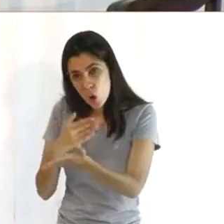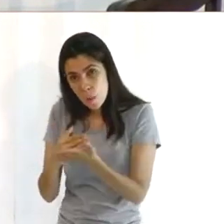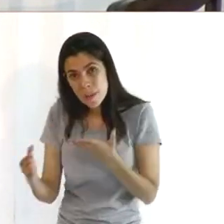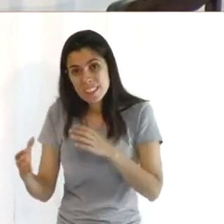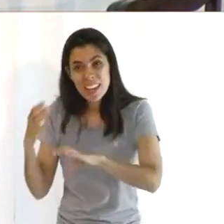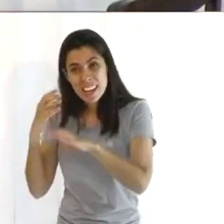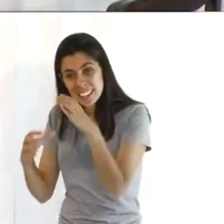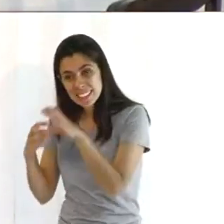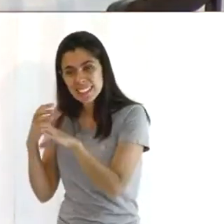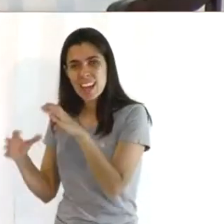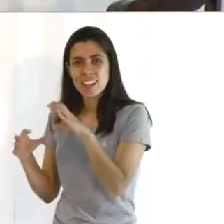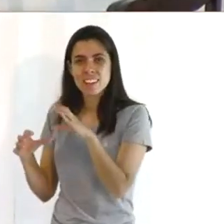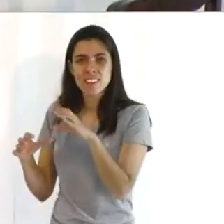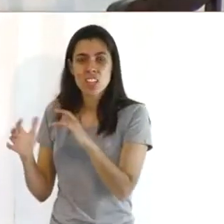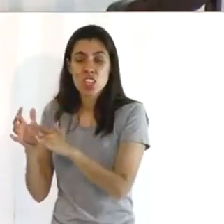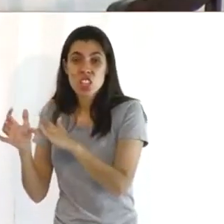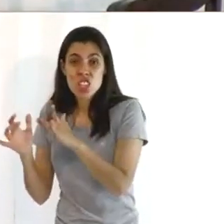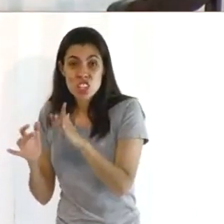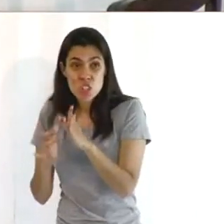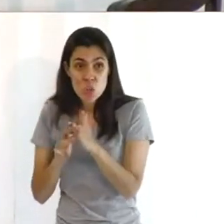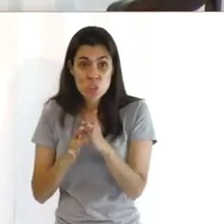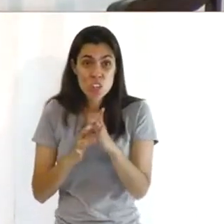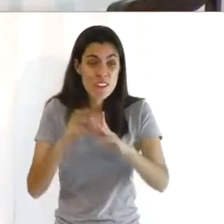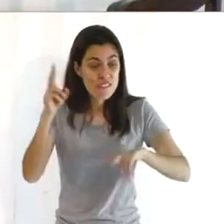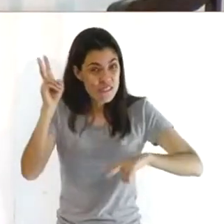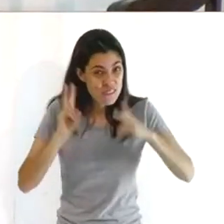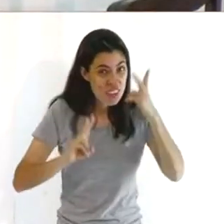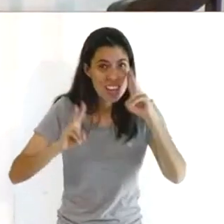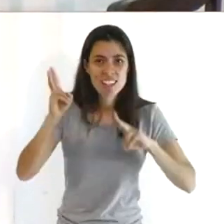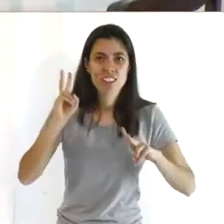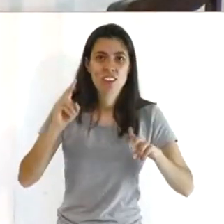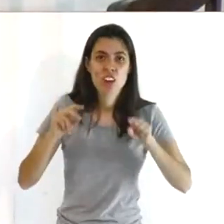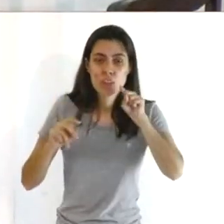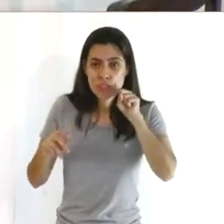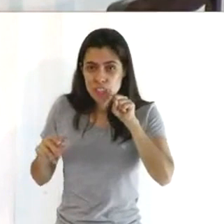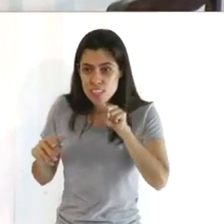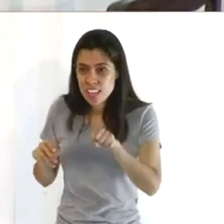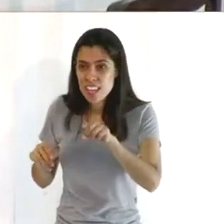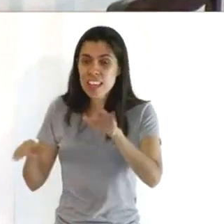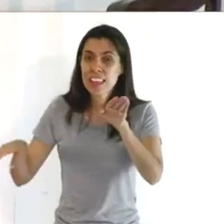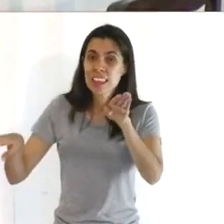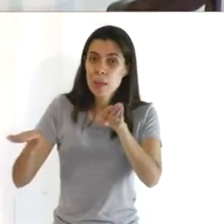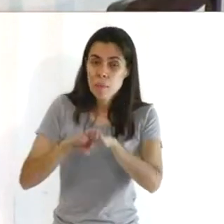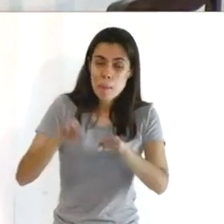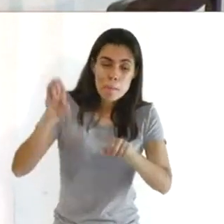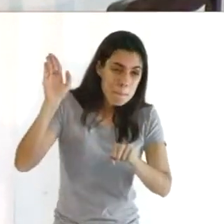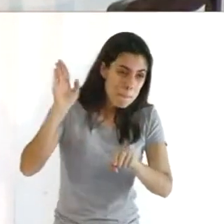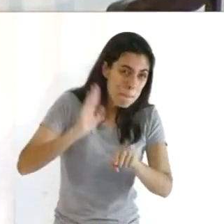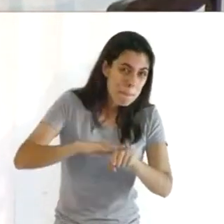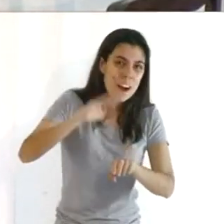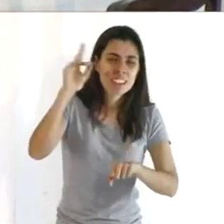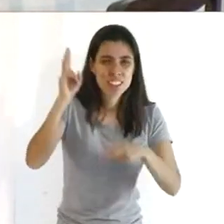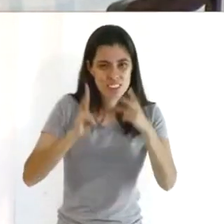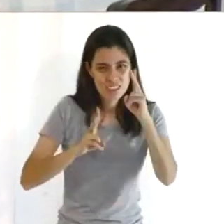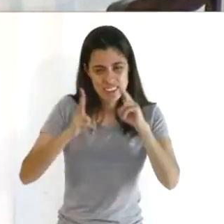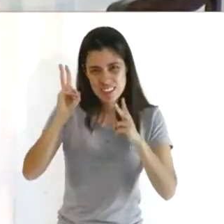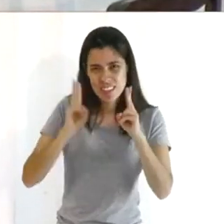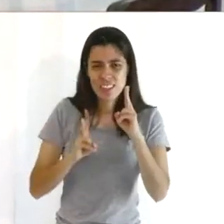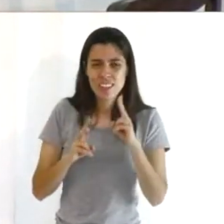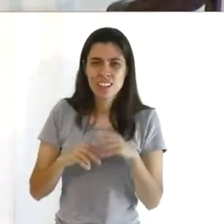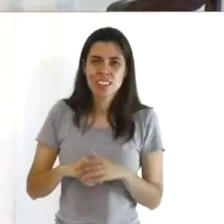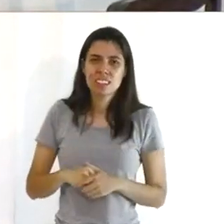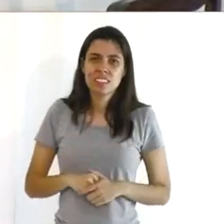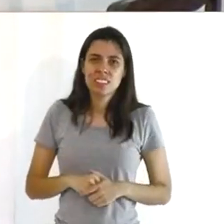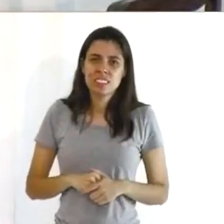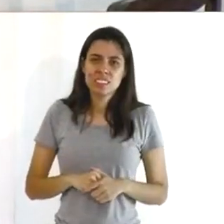que saiu vencendo, e você em Cristo Jesus é mais do que vencedor, a despeito das lutas, a despeito das provas.